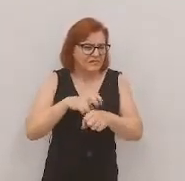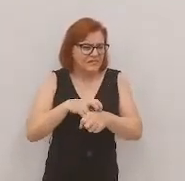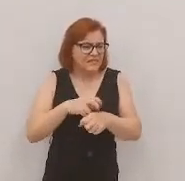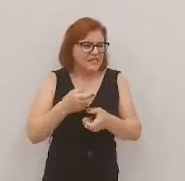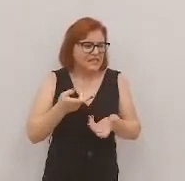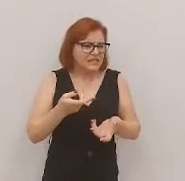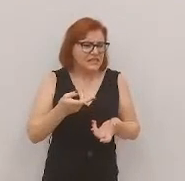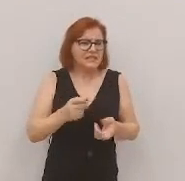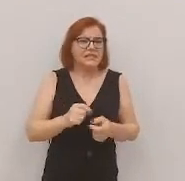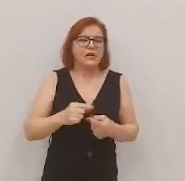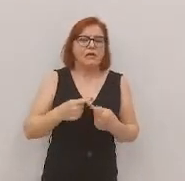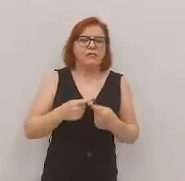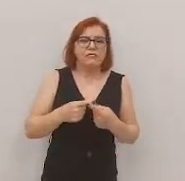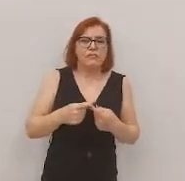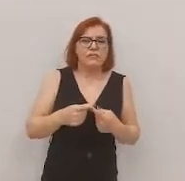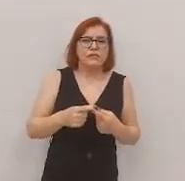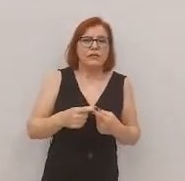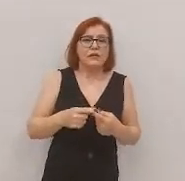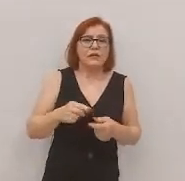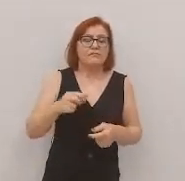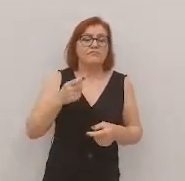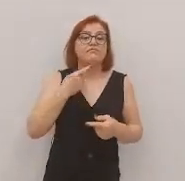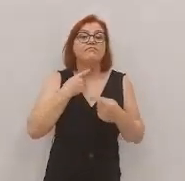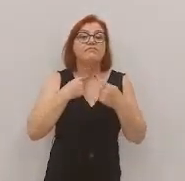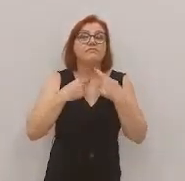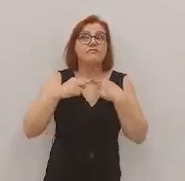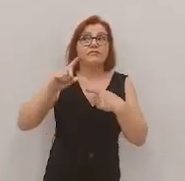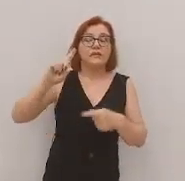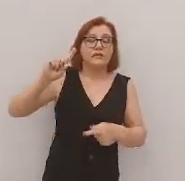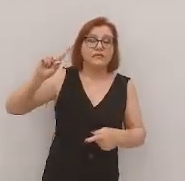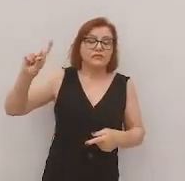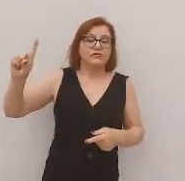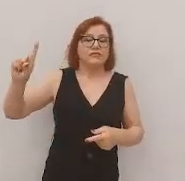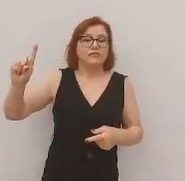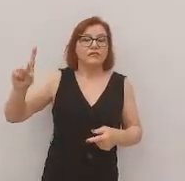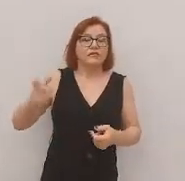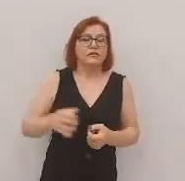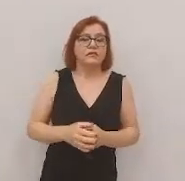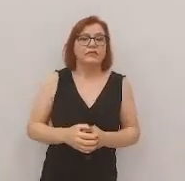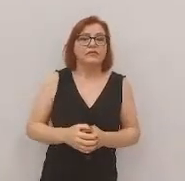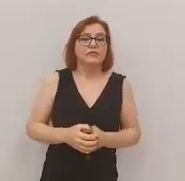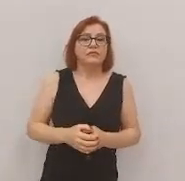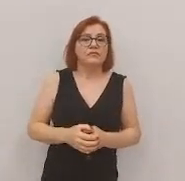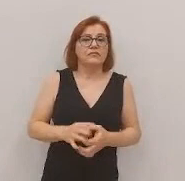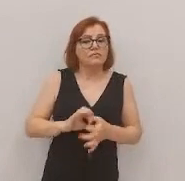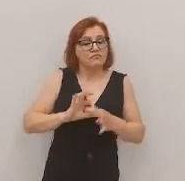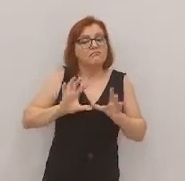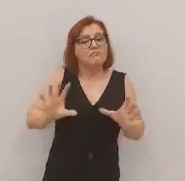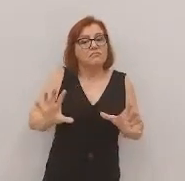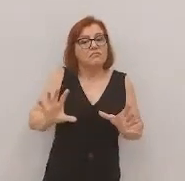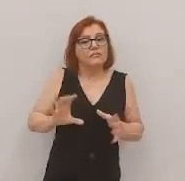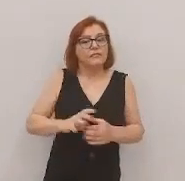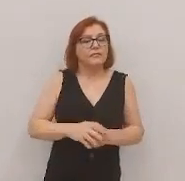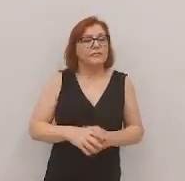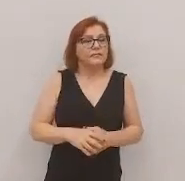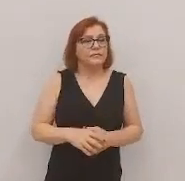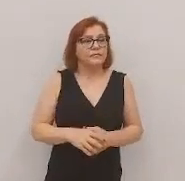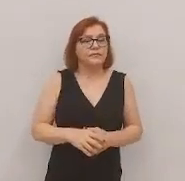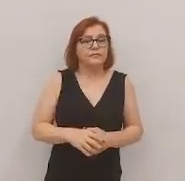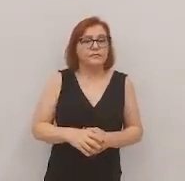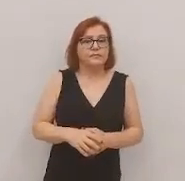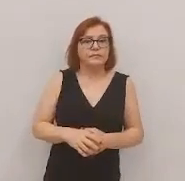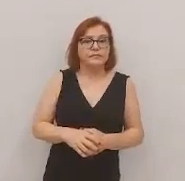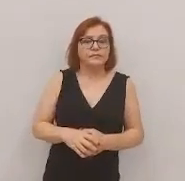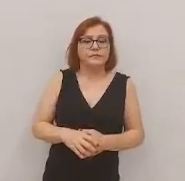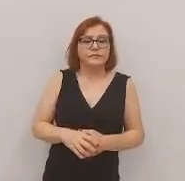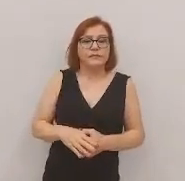vontade? É de acordo com a sua vontade. A questão da morte do Senhor foi de acordo com a vontade de Deus? Foi de acordo